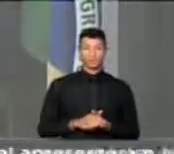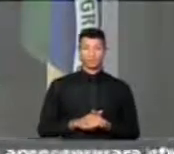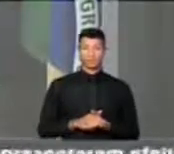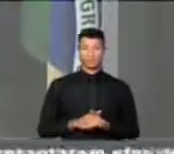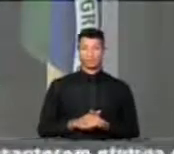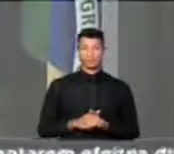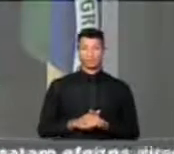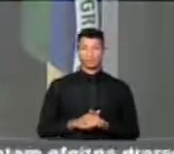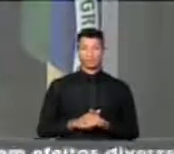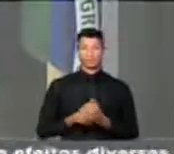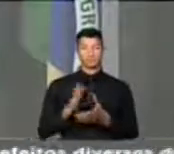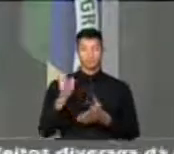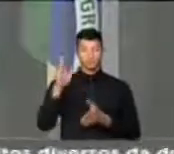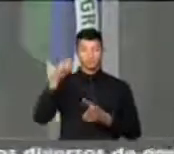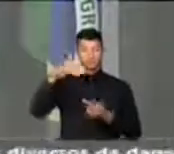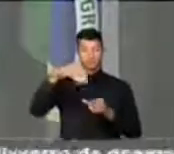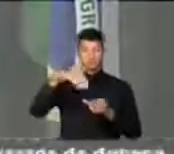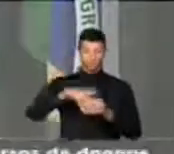como votar,